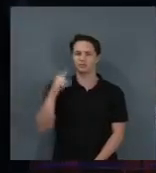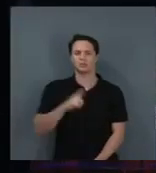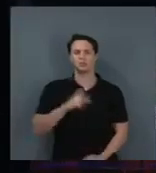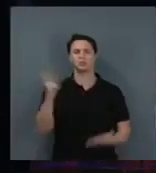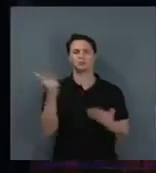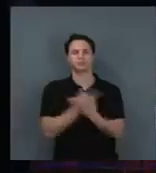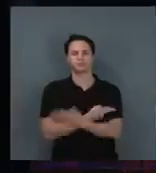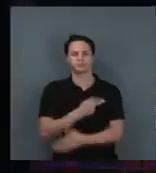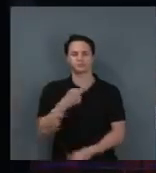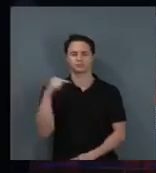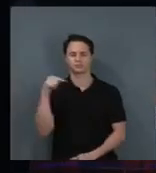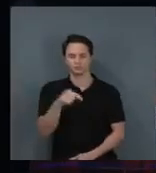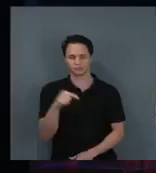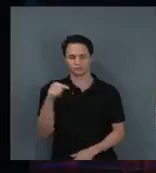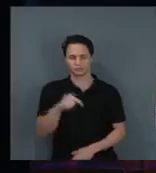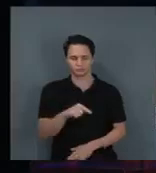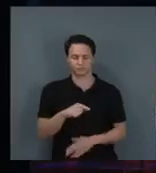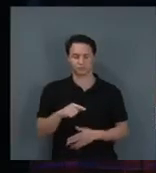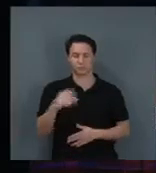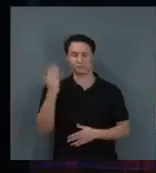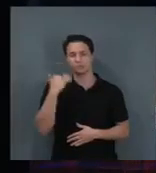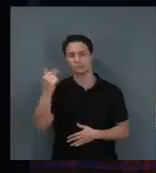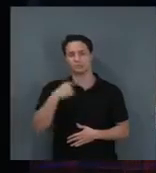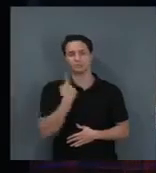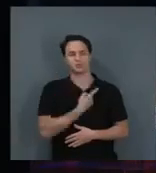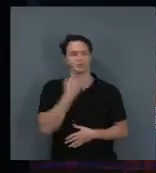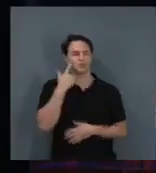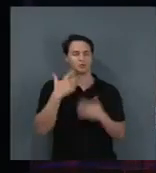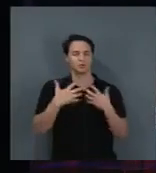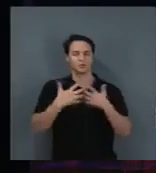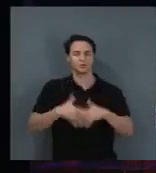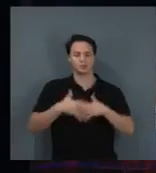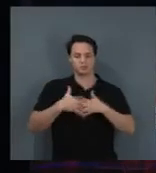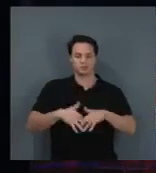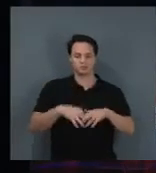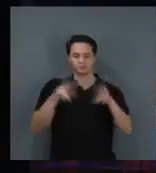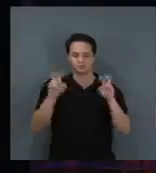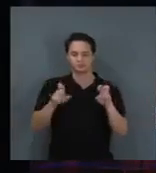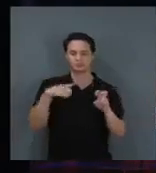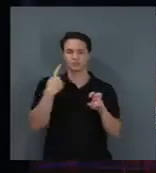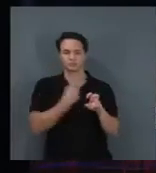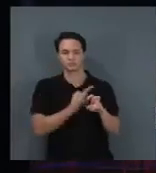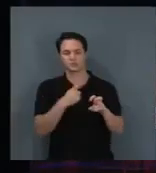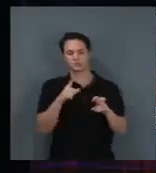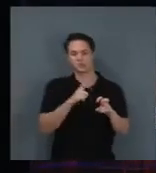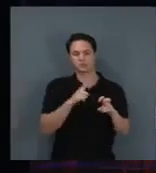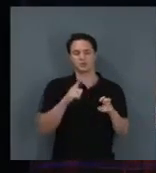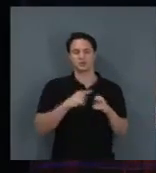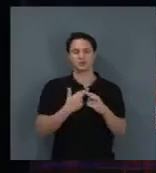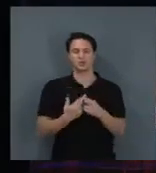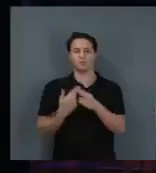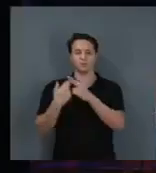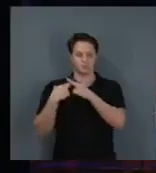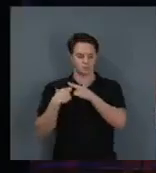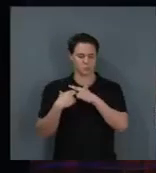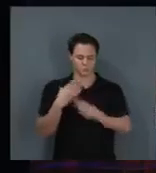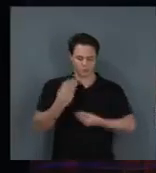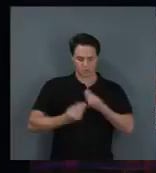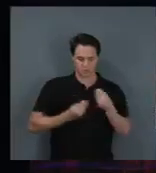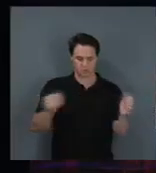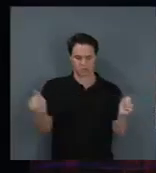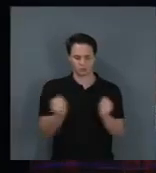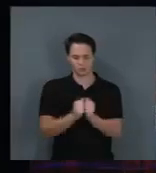Laudato Si, ele nos chamou a refletir sobre a nossa responsabilidade com o